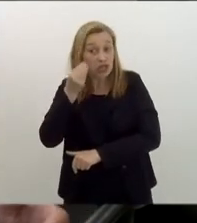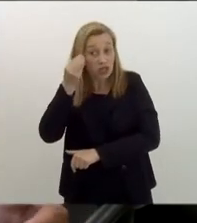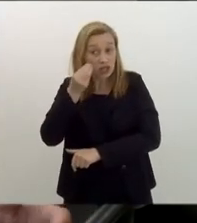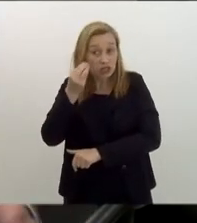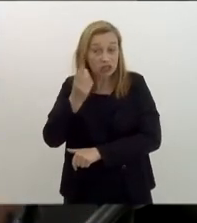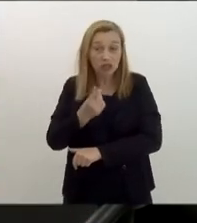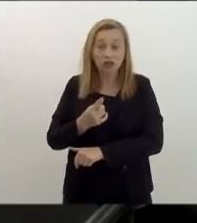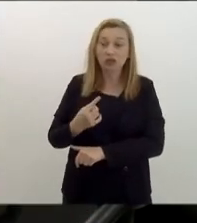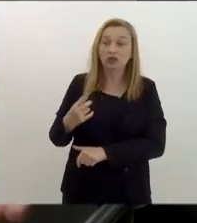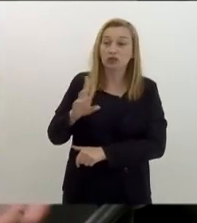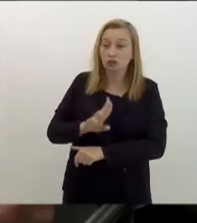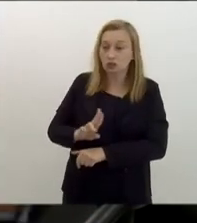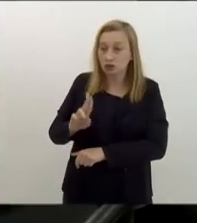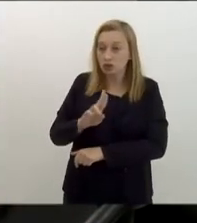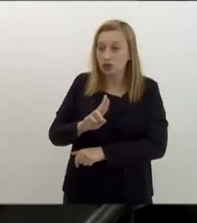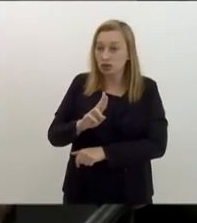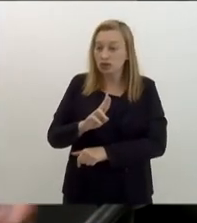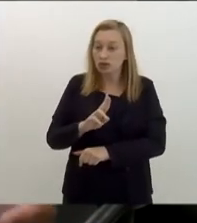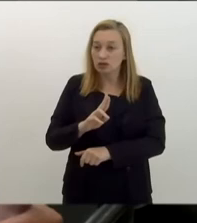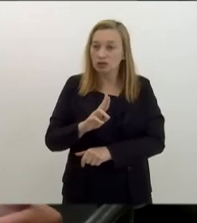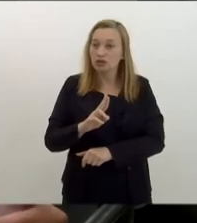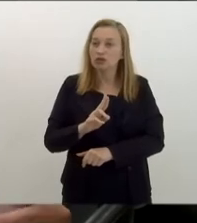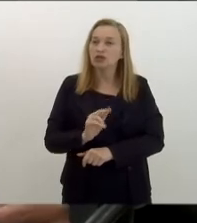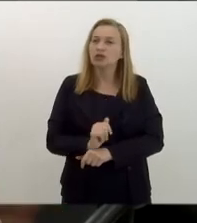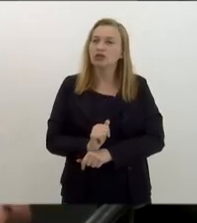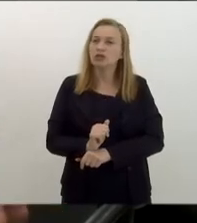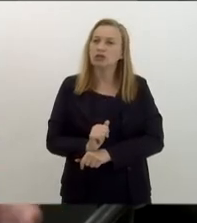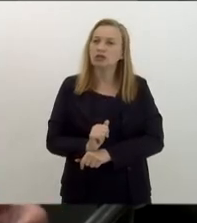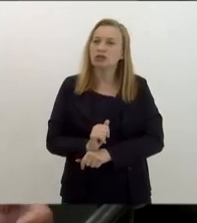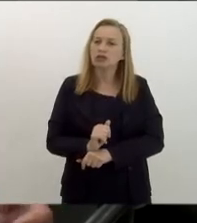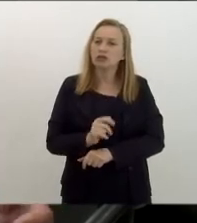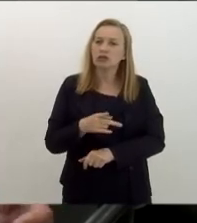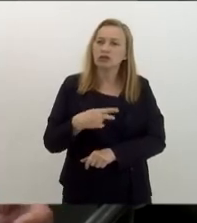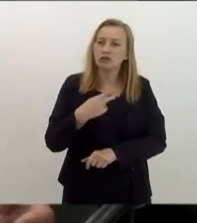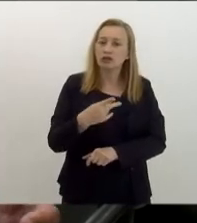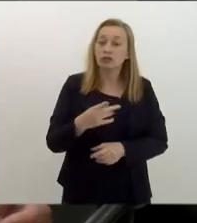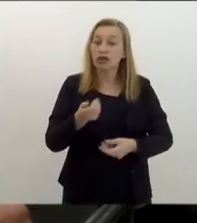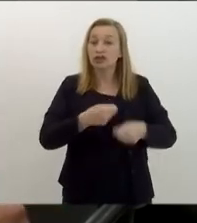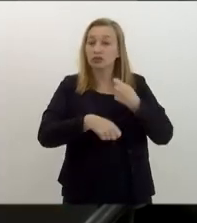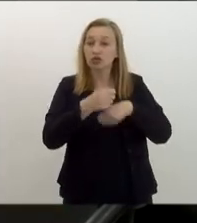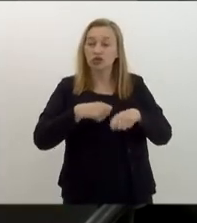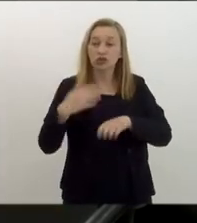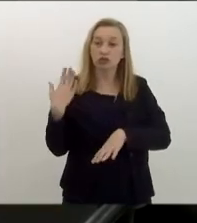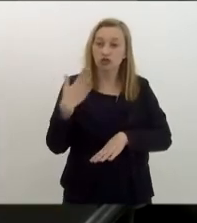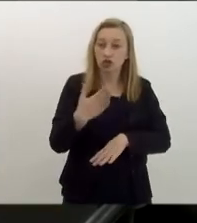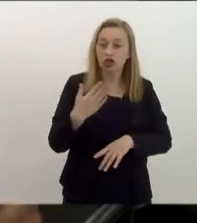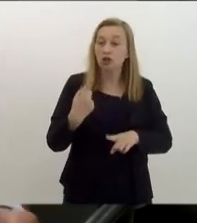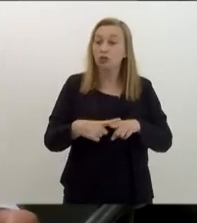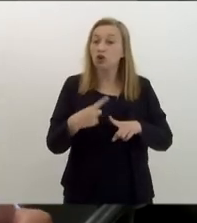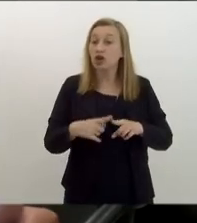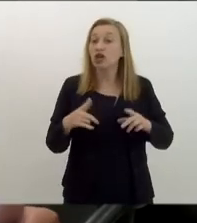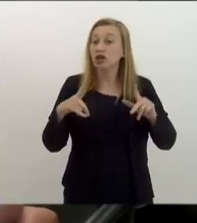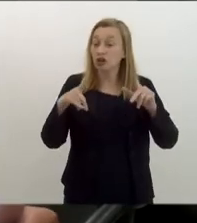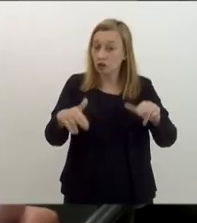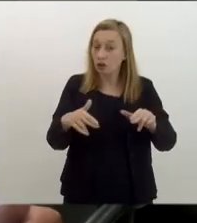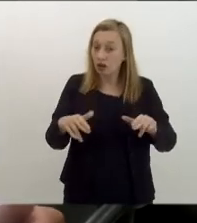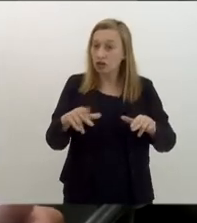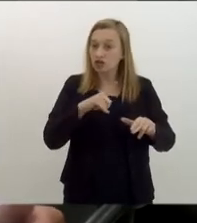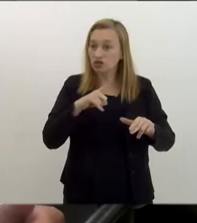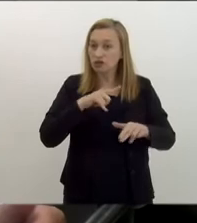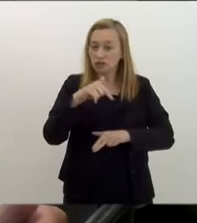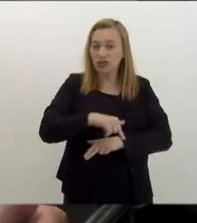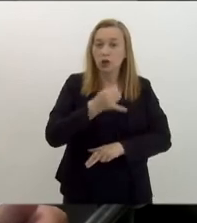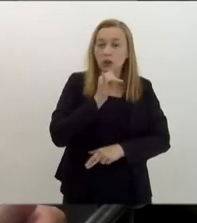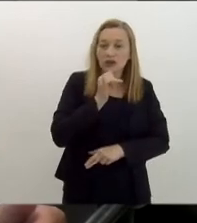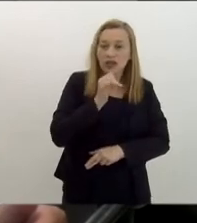nós depois o aportasse a aportar sermos Para administração indireta Porque da mesma forma que nós tivemos